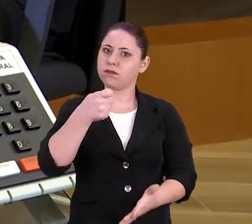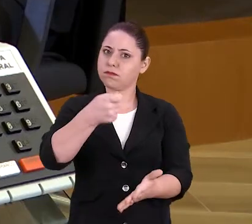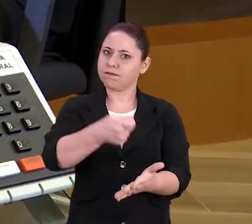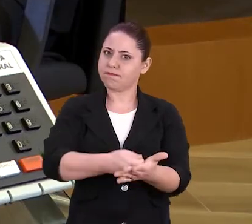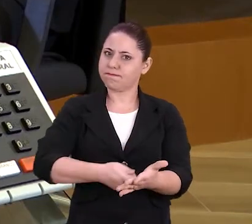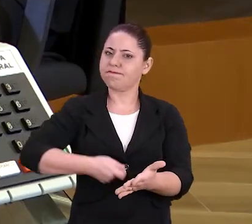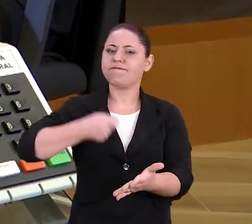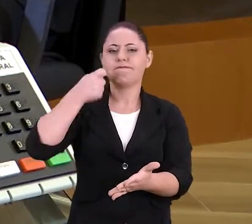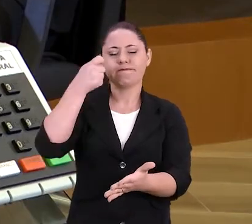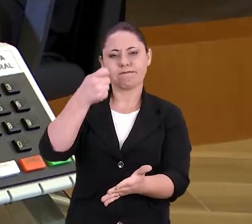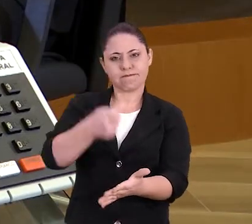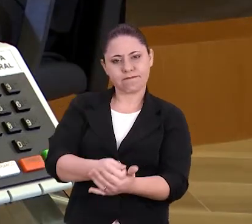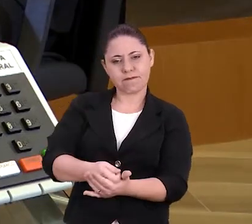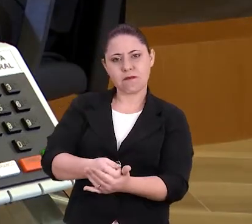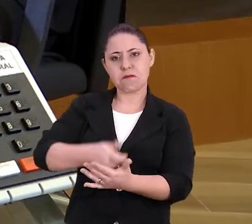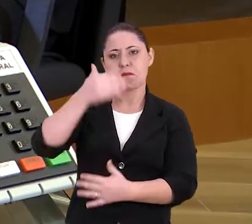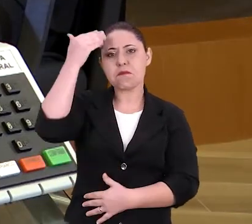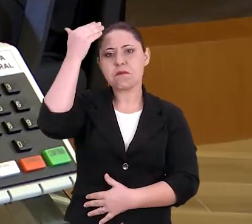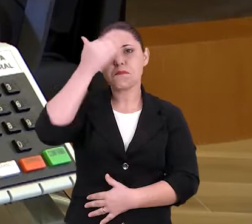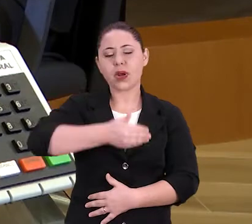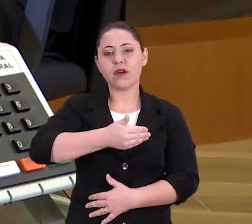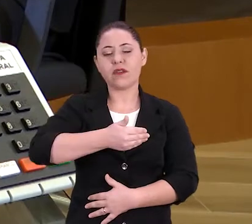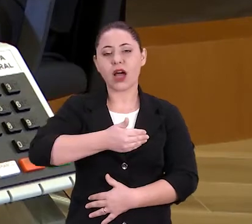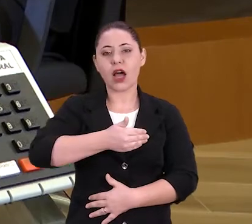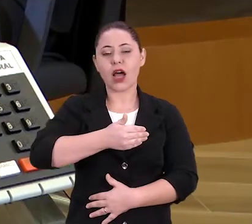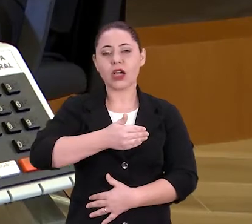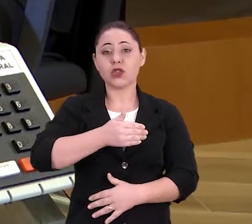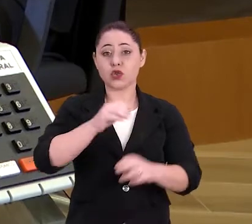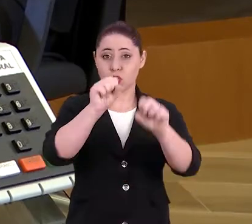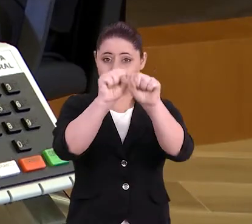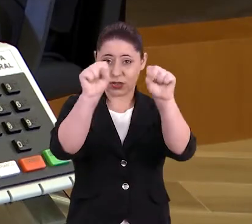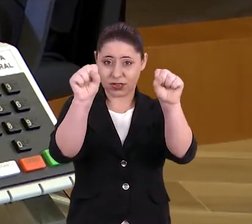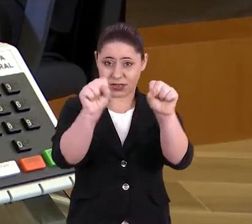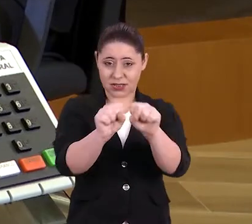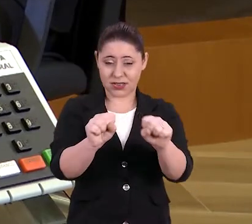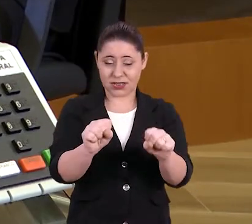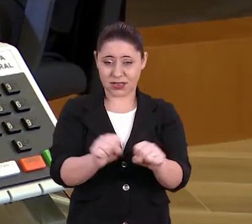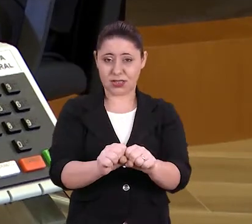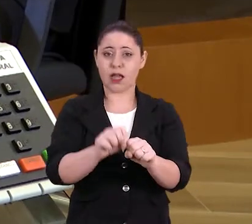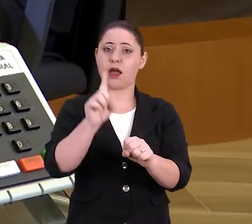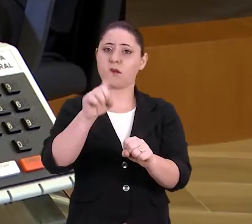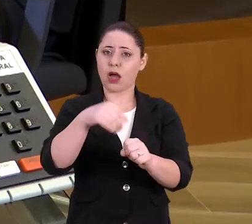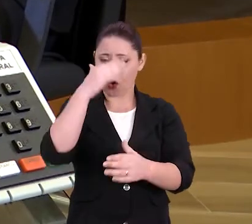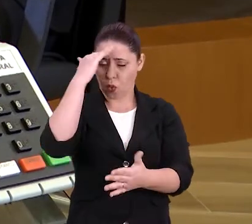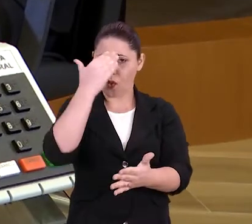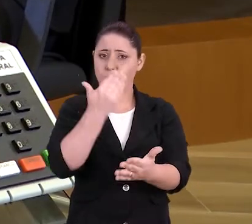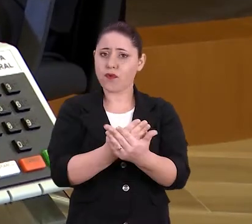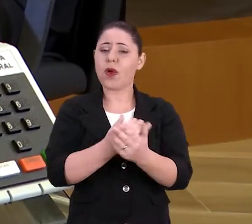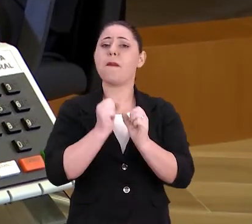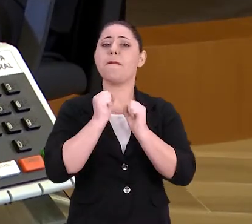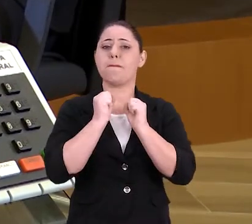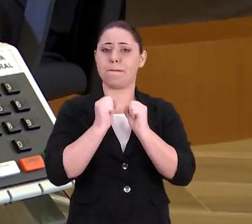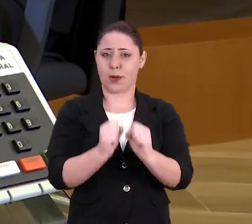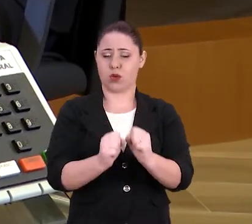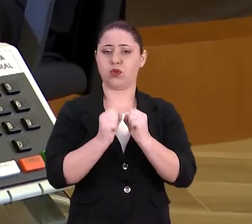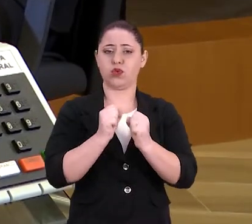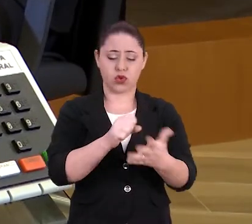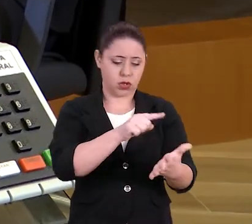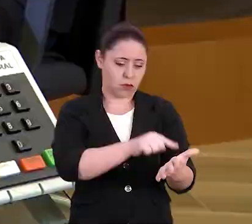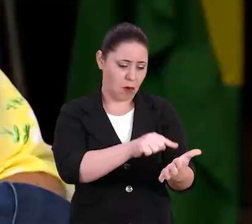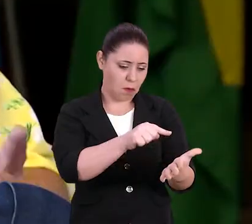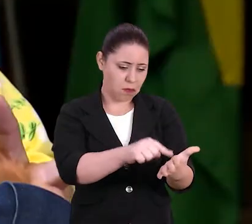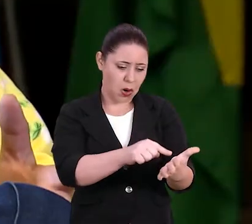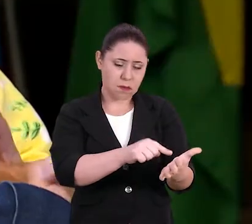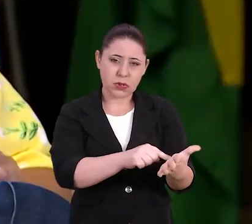Reafirmar, reforçar a integridade dos sistemas, a confiabilidade na urna